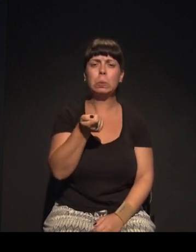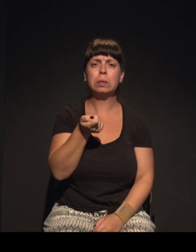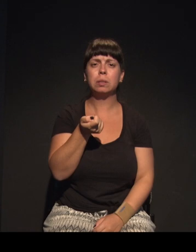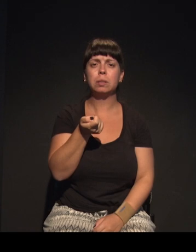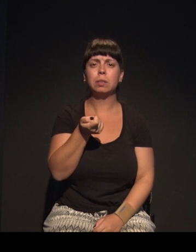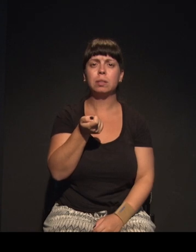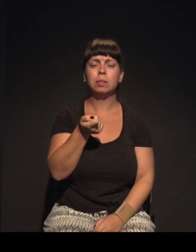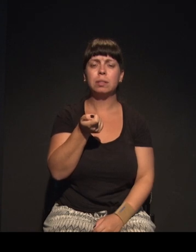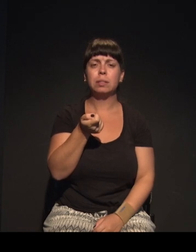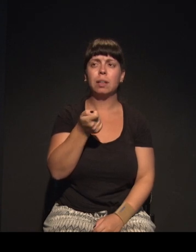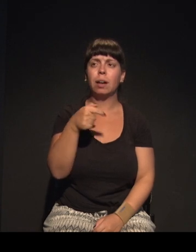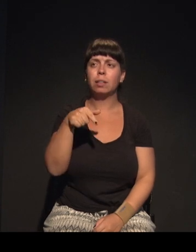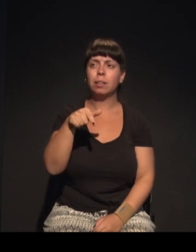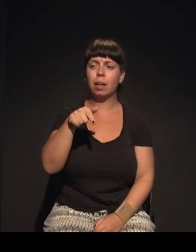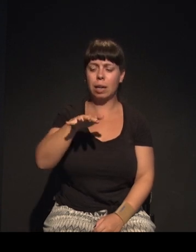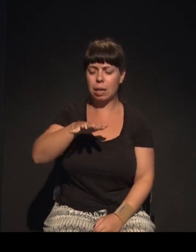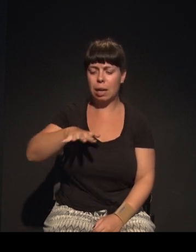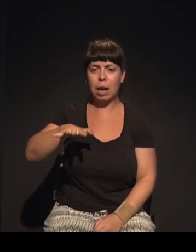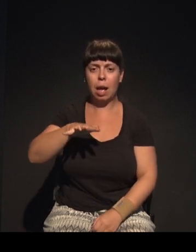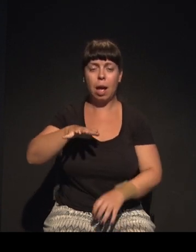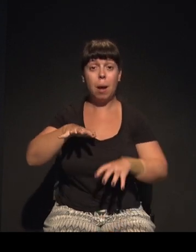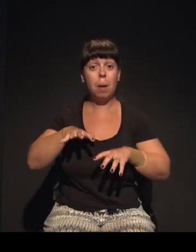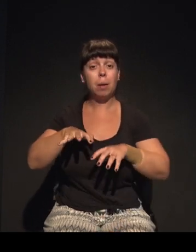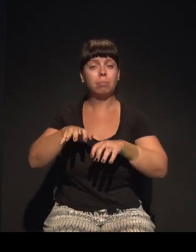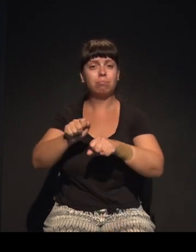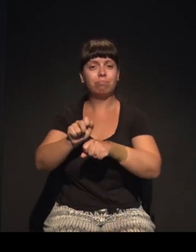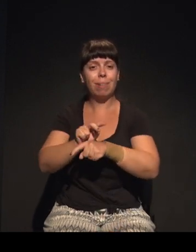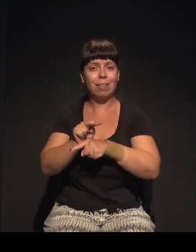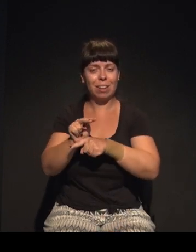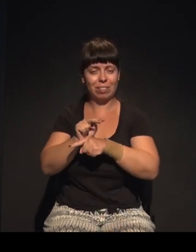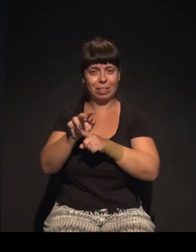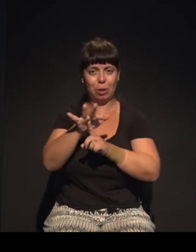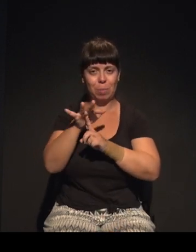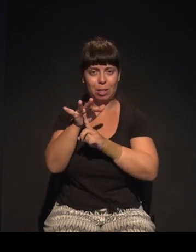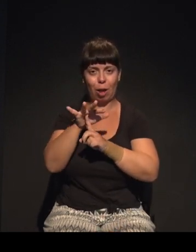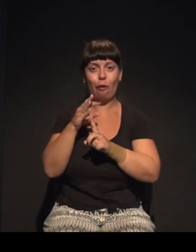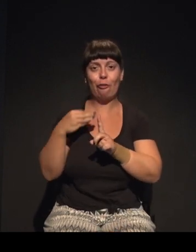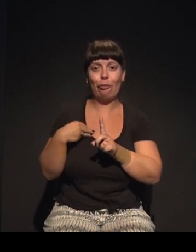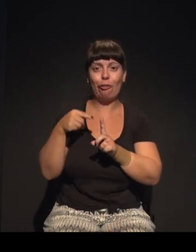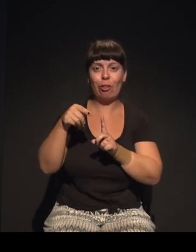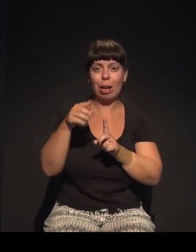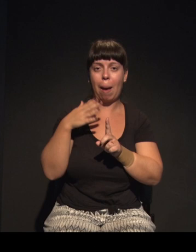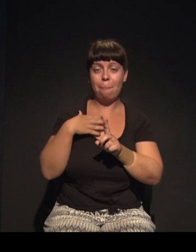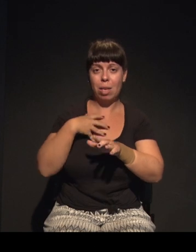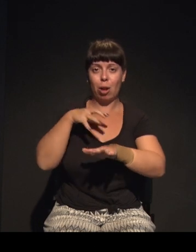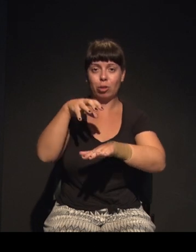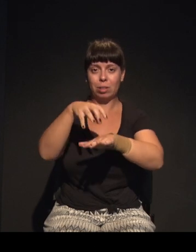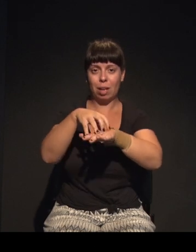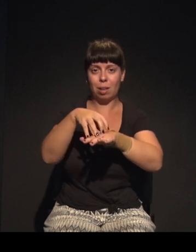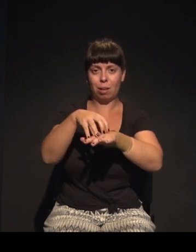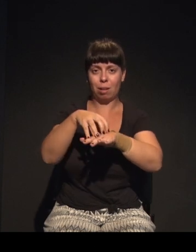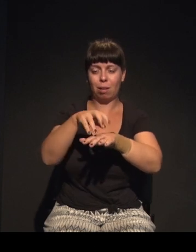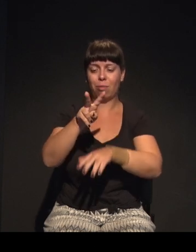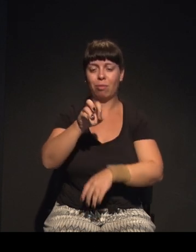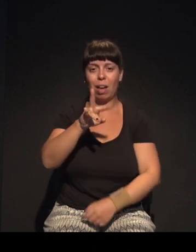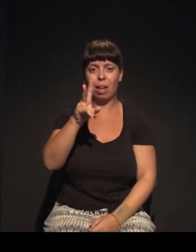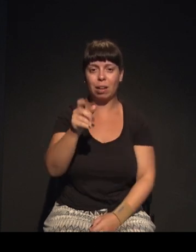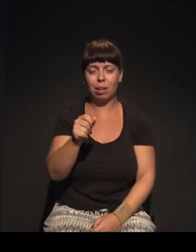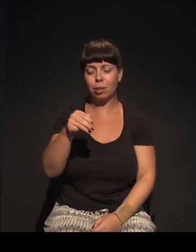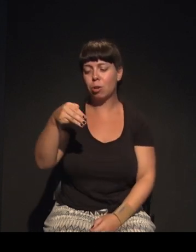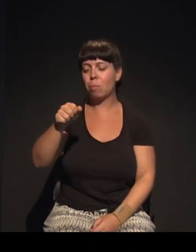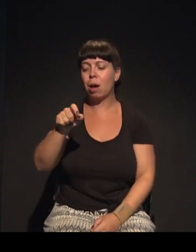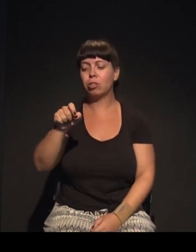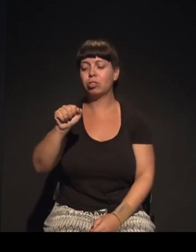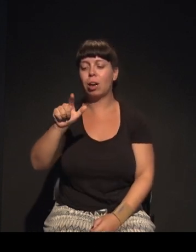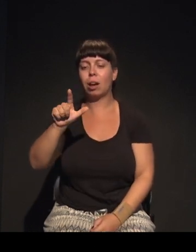de área de preservação ambiental aí nós ficamos aqui a mel de barra velha e os maxacalis fica que assim entre